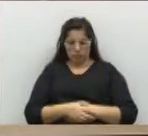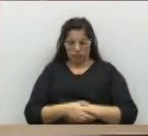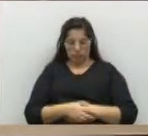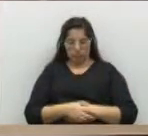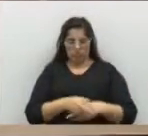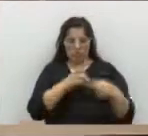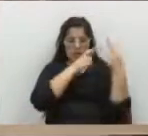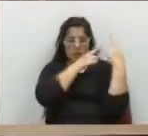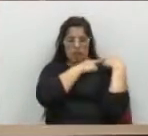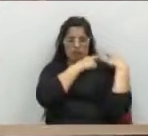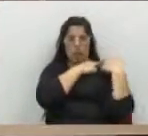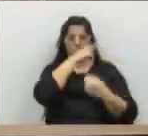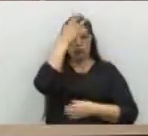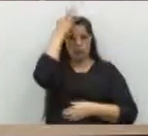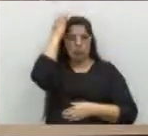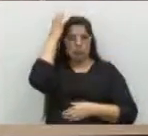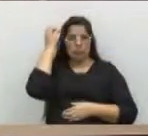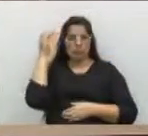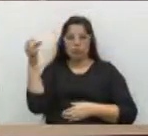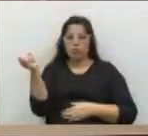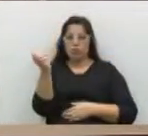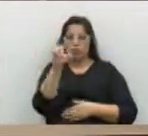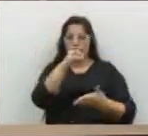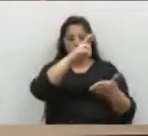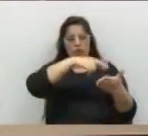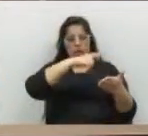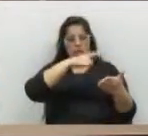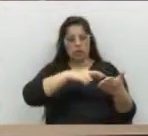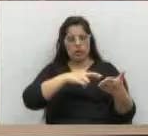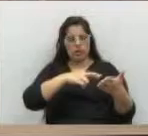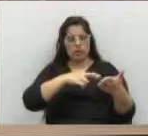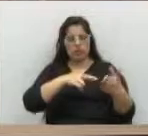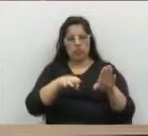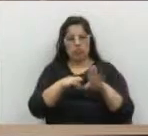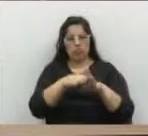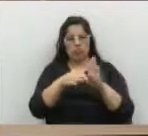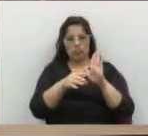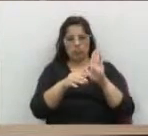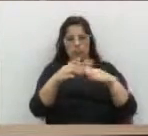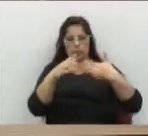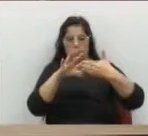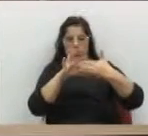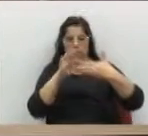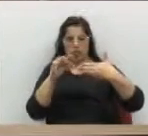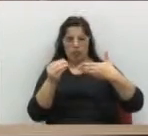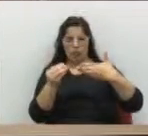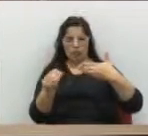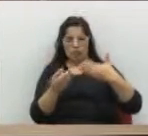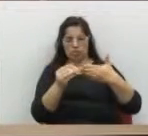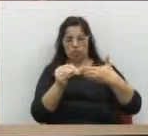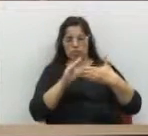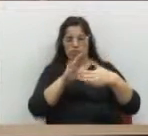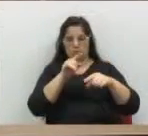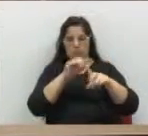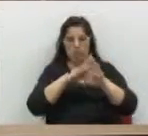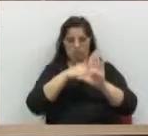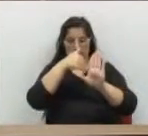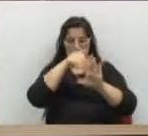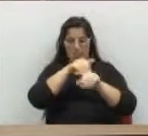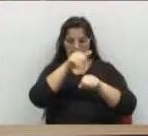Lubogo, dá nova redação e acrescenta parágrafo único no artigo 10 do projeto de lei